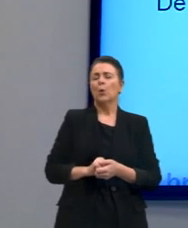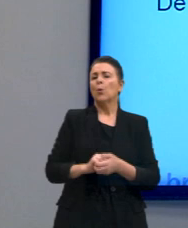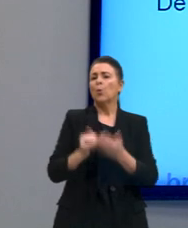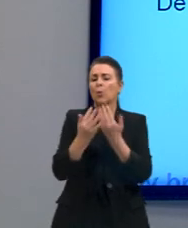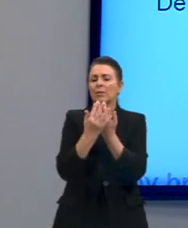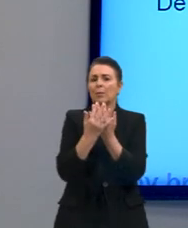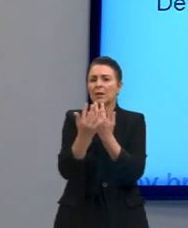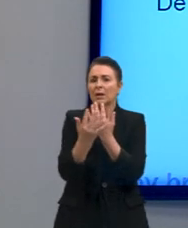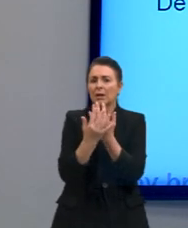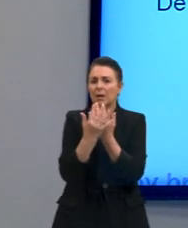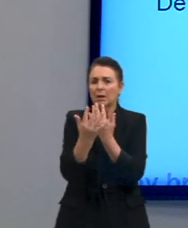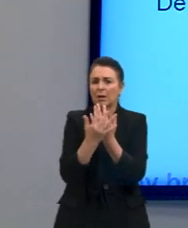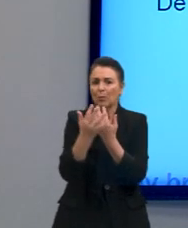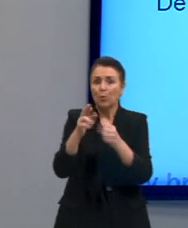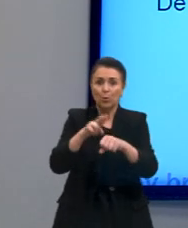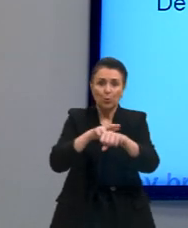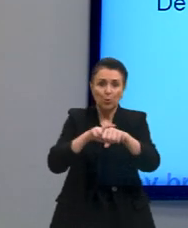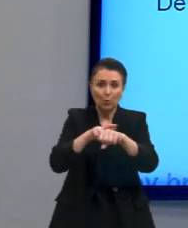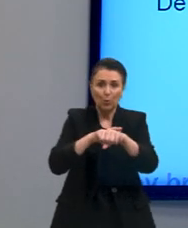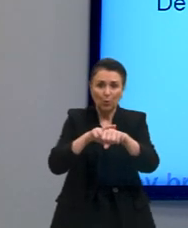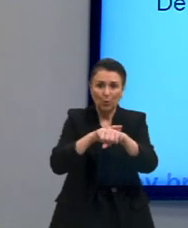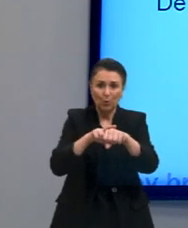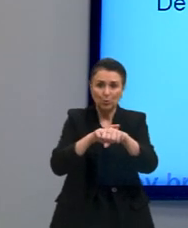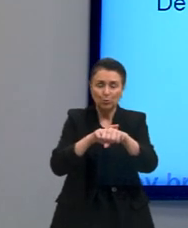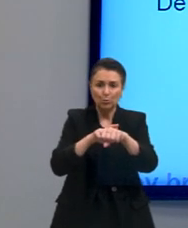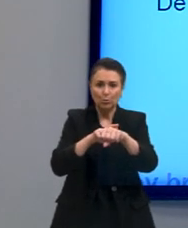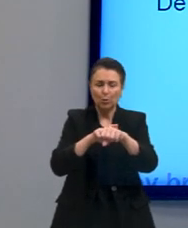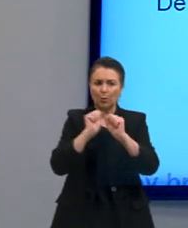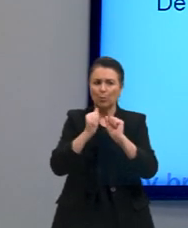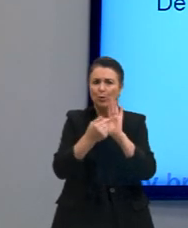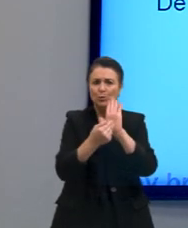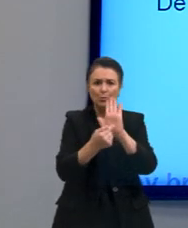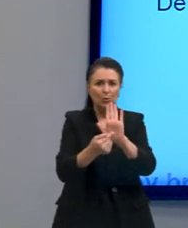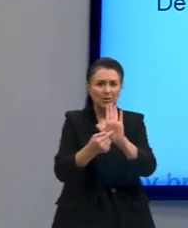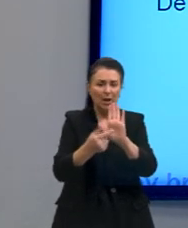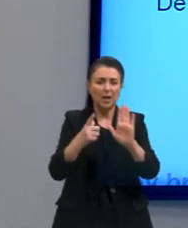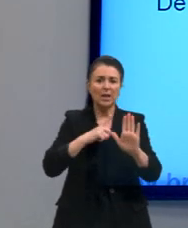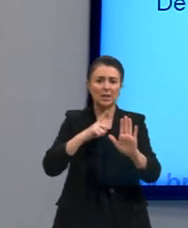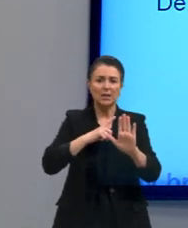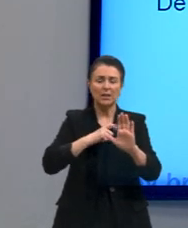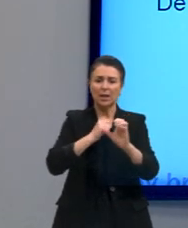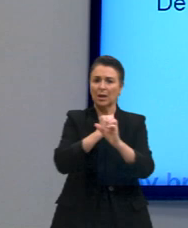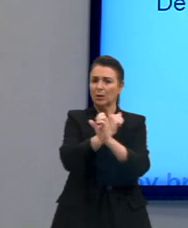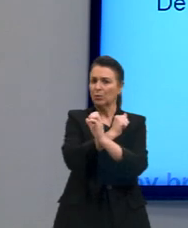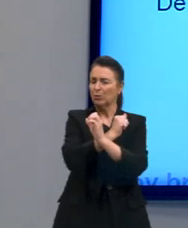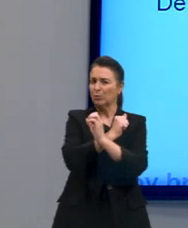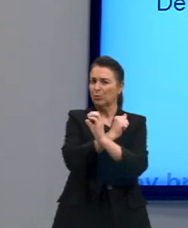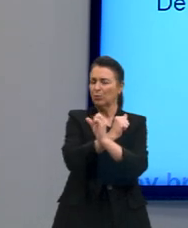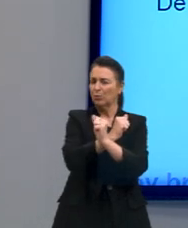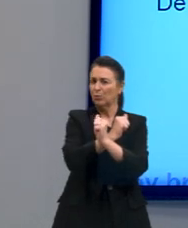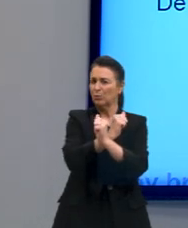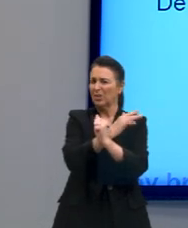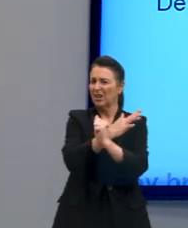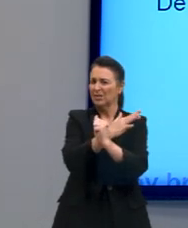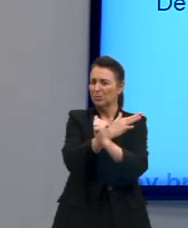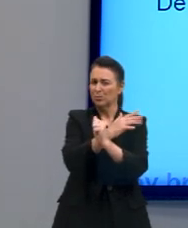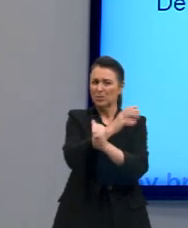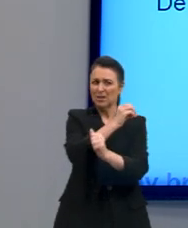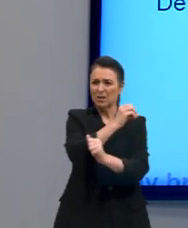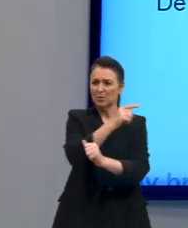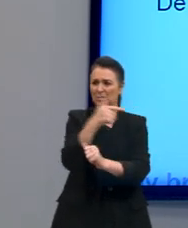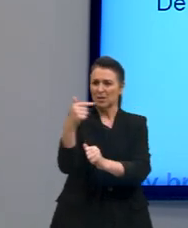repolho roxo pode ser utilizado como indicador de caráter ácido do PH entre 0 e 7 ou